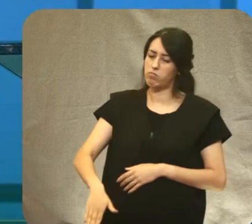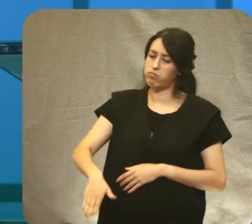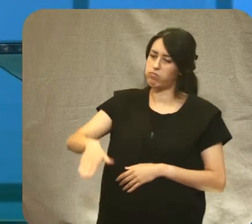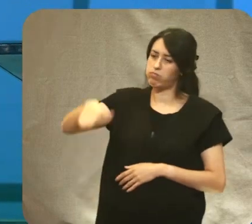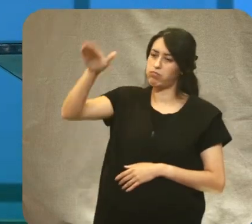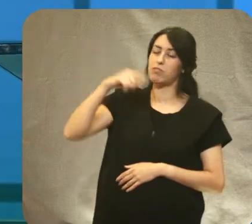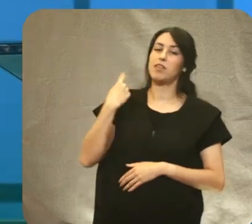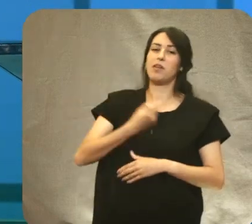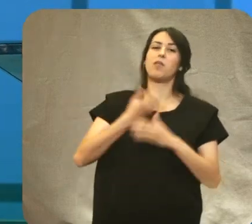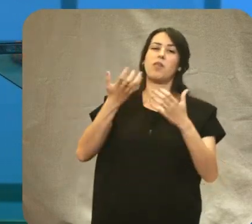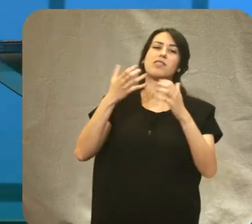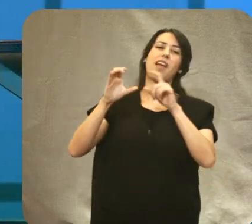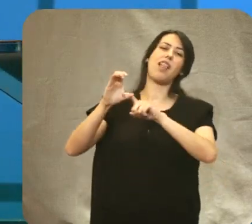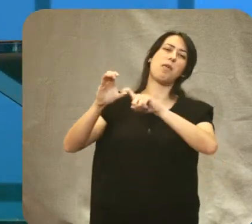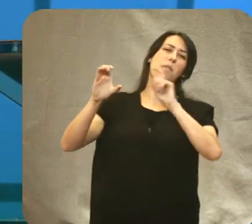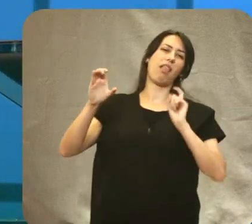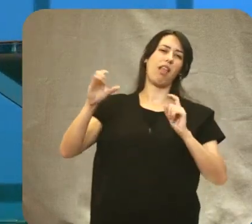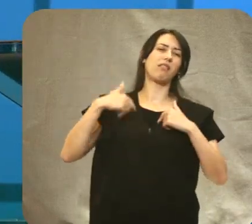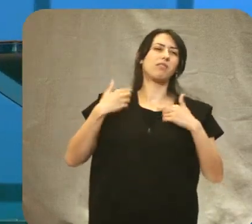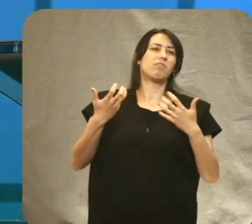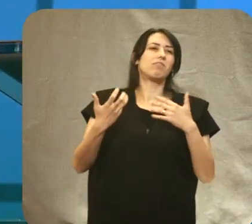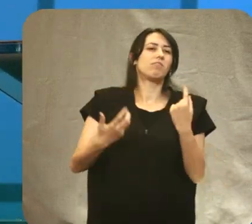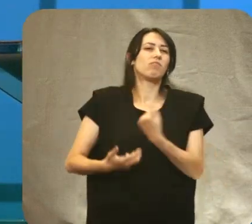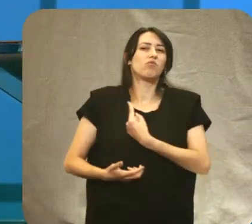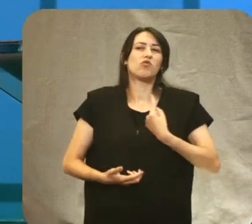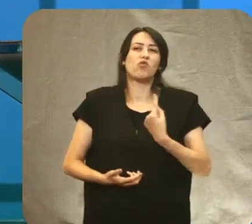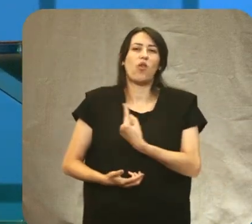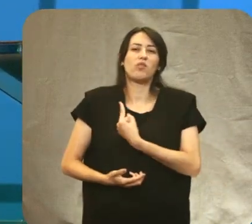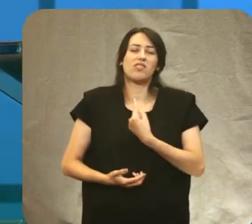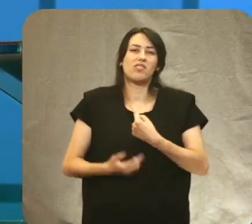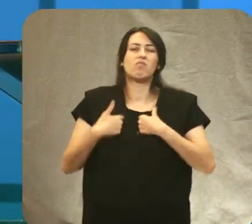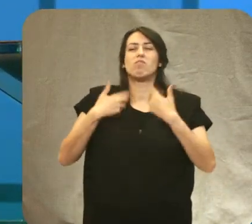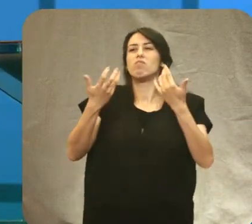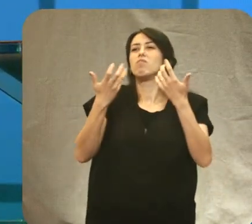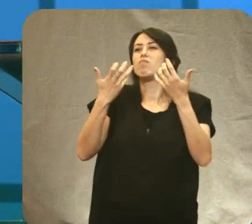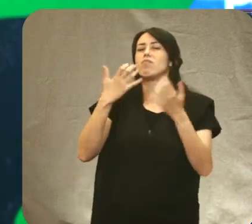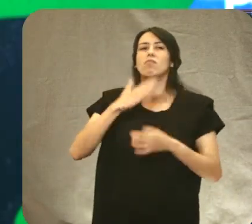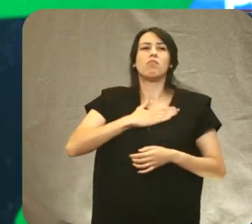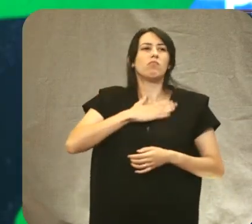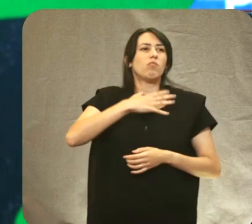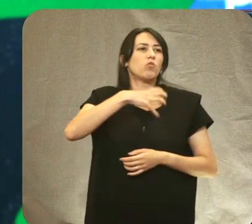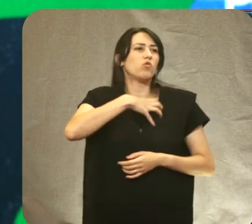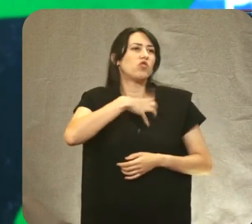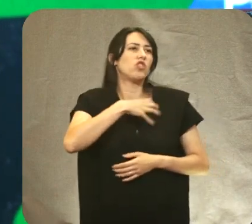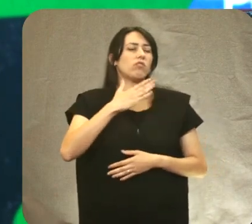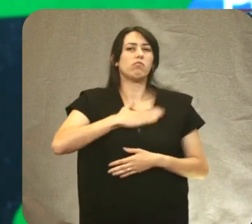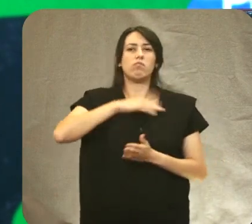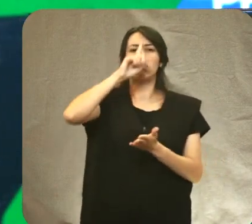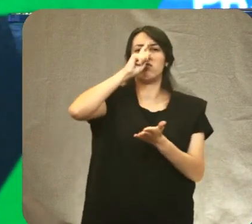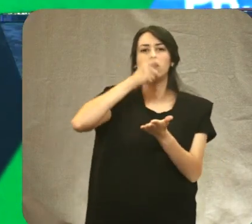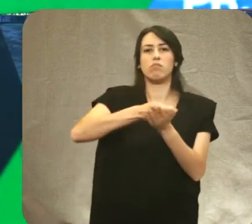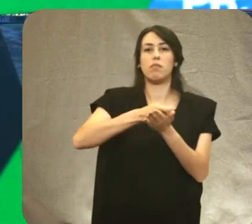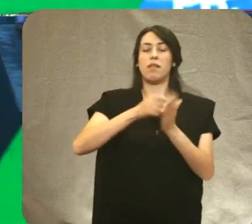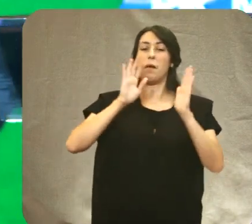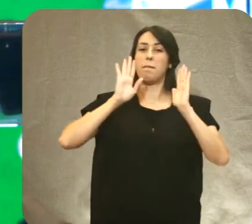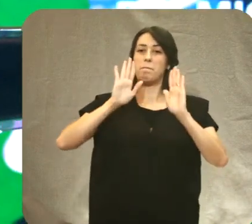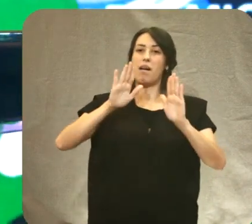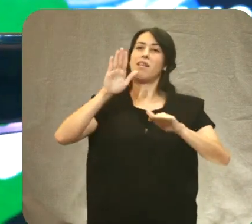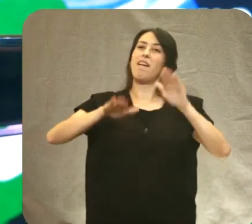ser independentes, andar sozinhos. Nós queremos ter explicação para tudo. E é por isso que muitas